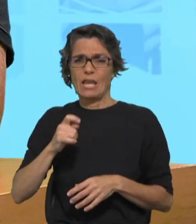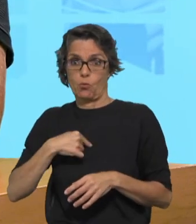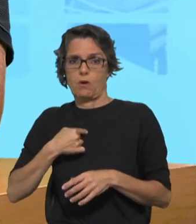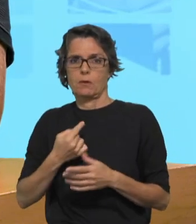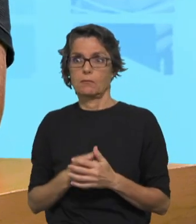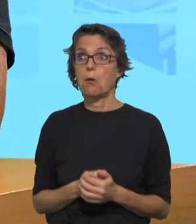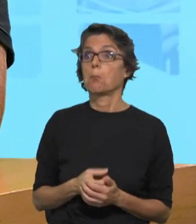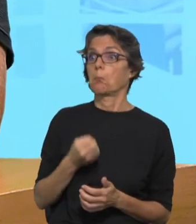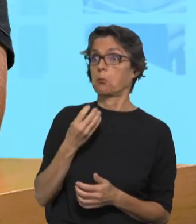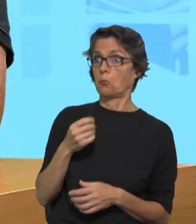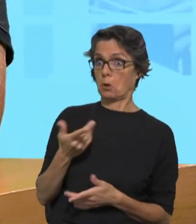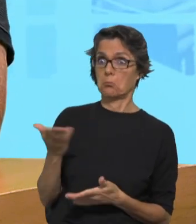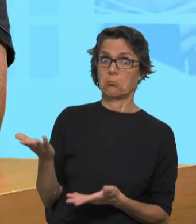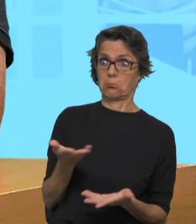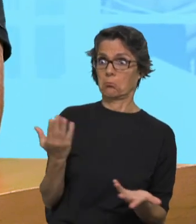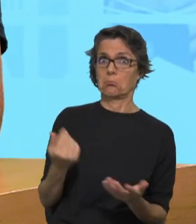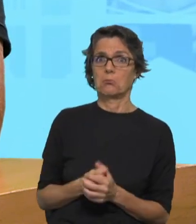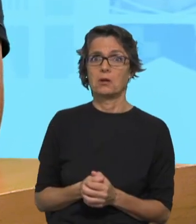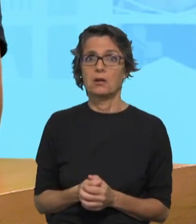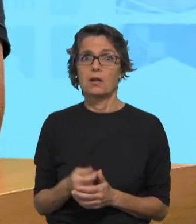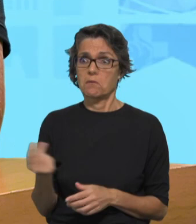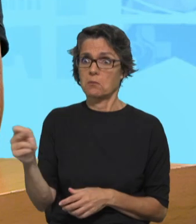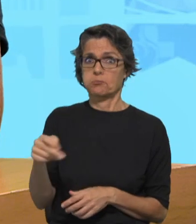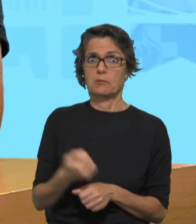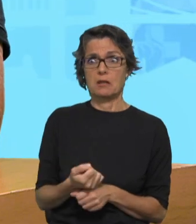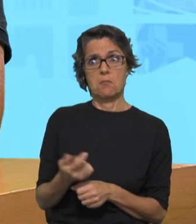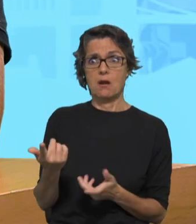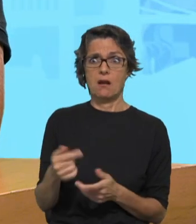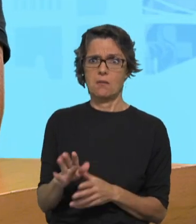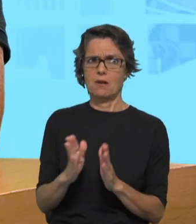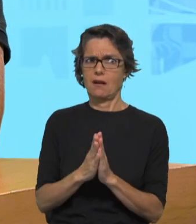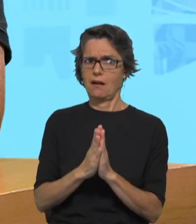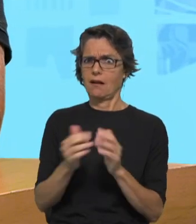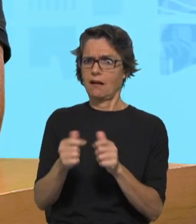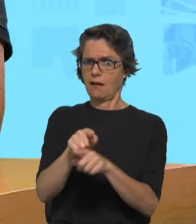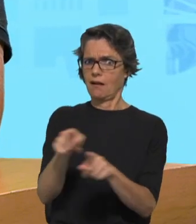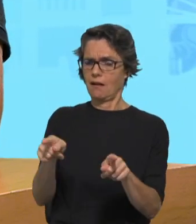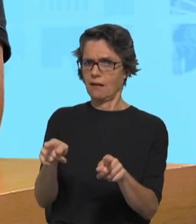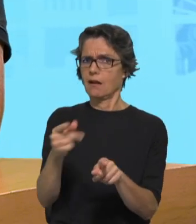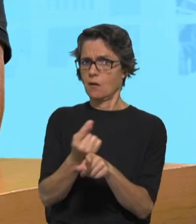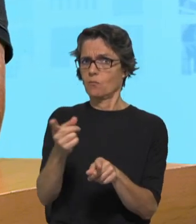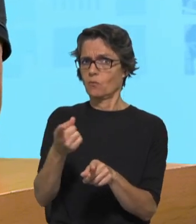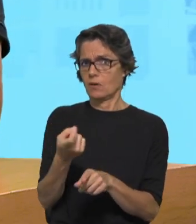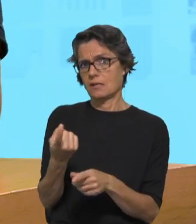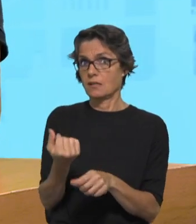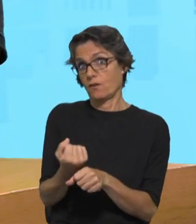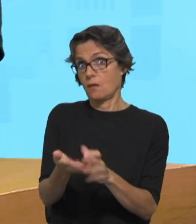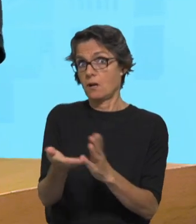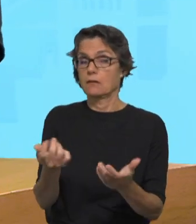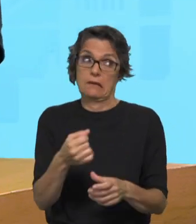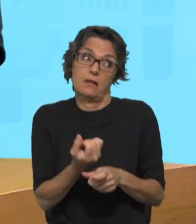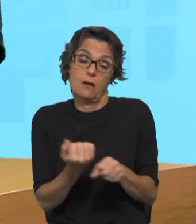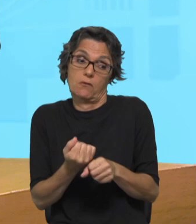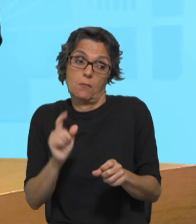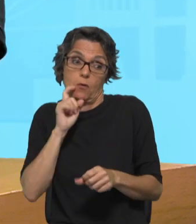bem. Quer dizer, você veio para aqui, é ateu, mas está aqui num santuário religioso, é porque você precisava de um emprego, não é? Pois é isso mesmo e